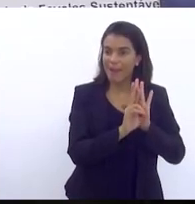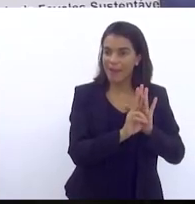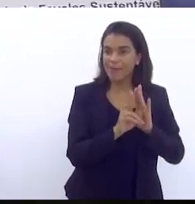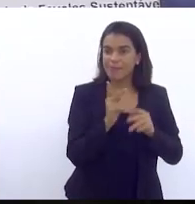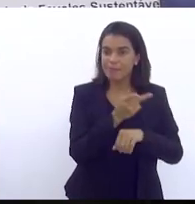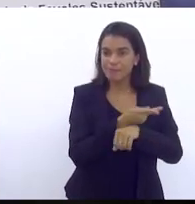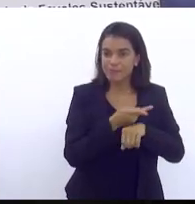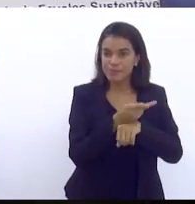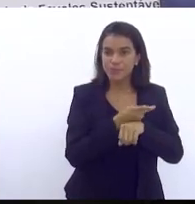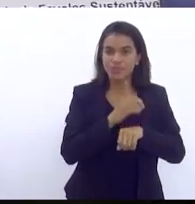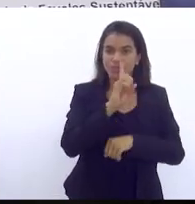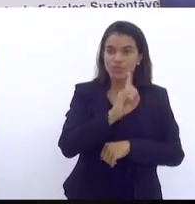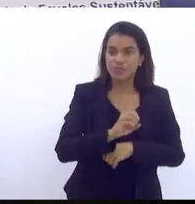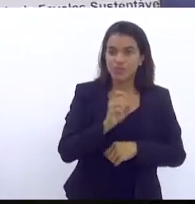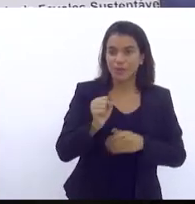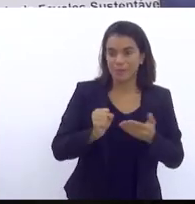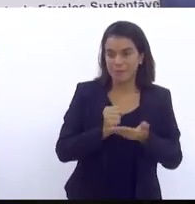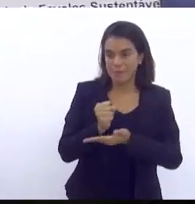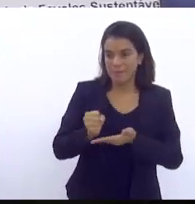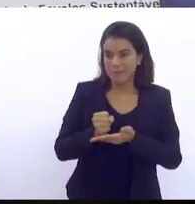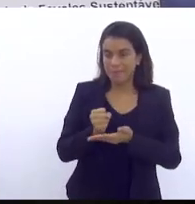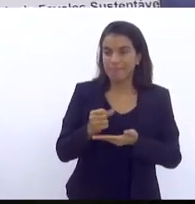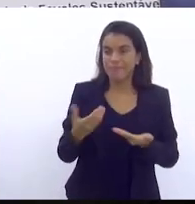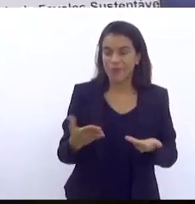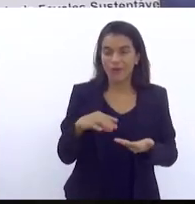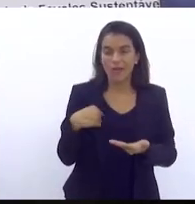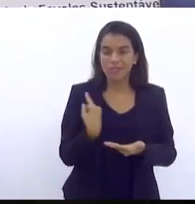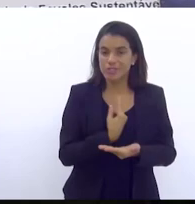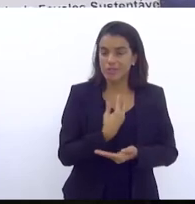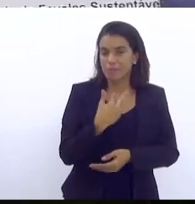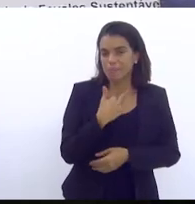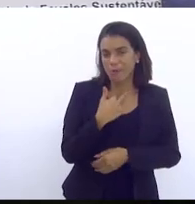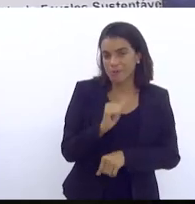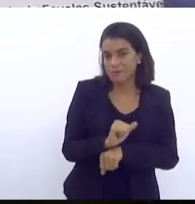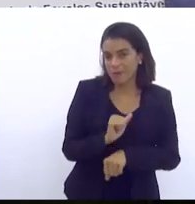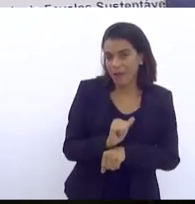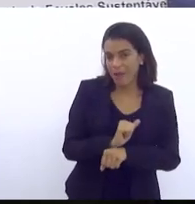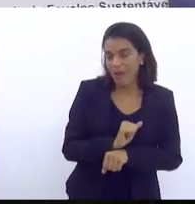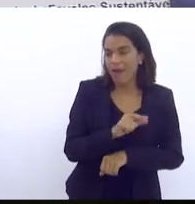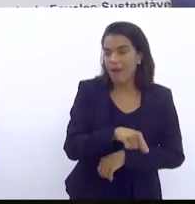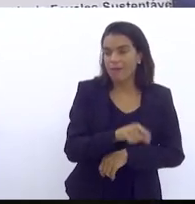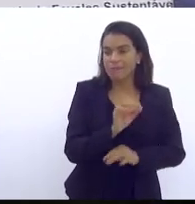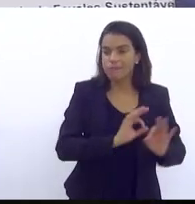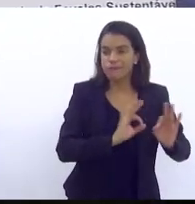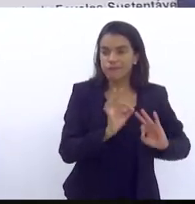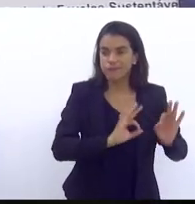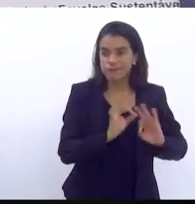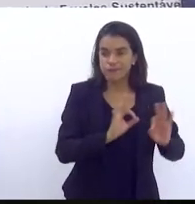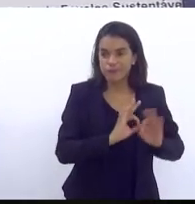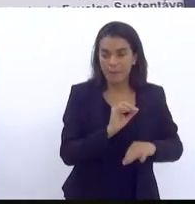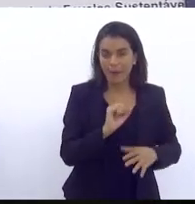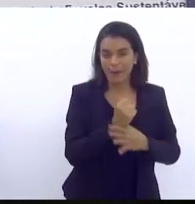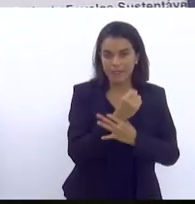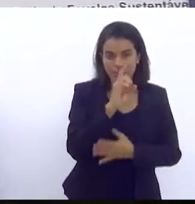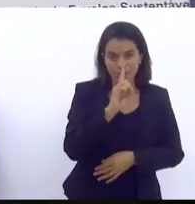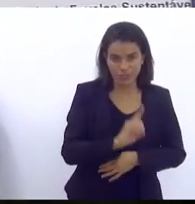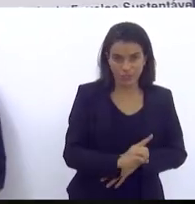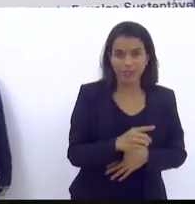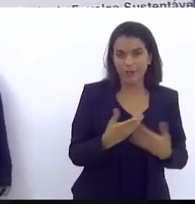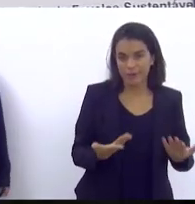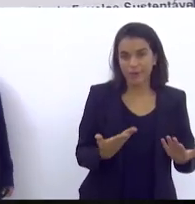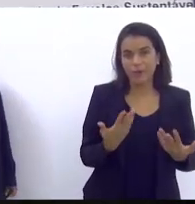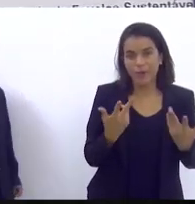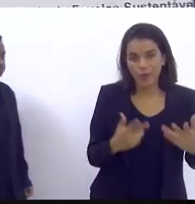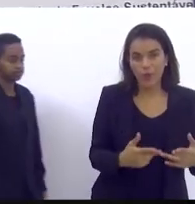buscando esse direito básico então a gente não pode esperar regularizar qual nada para garantir esse direito como o